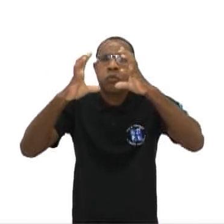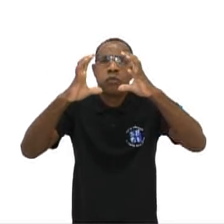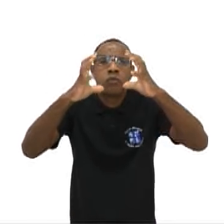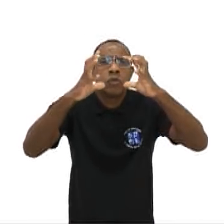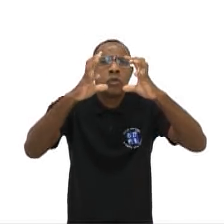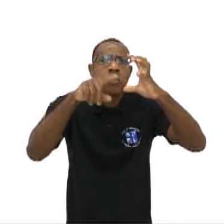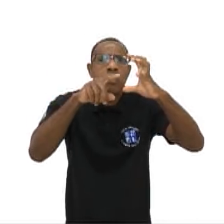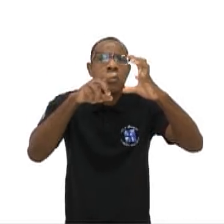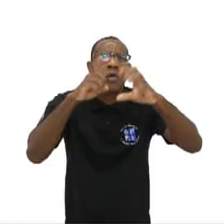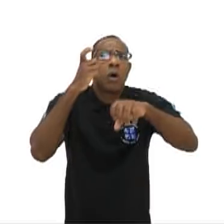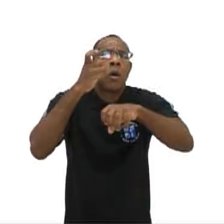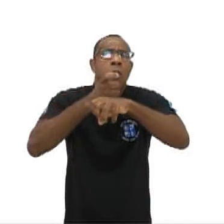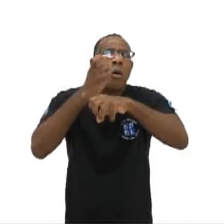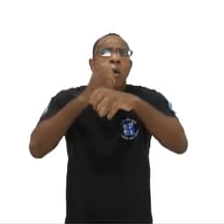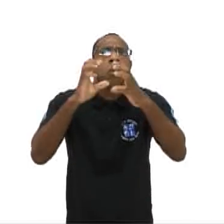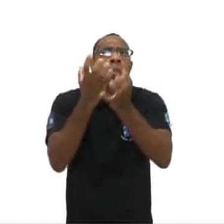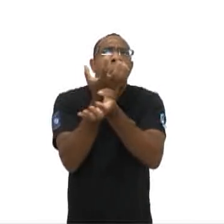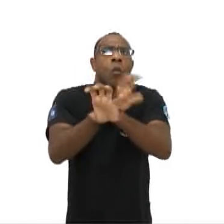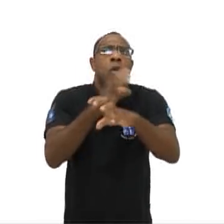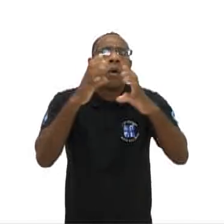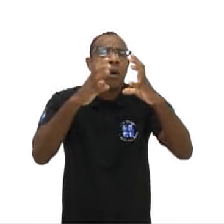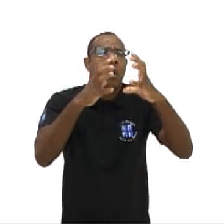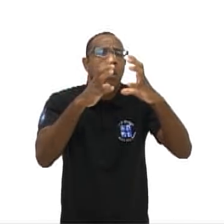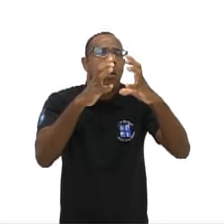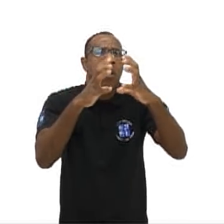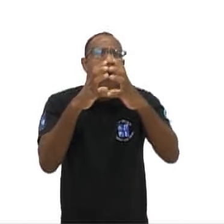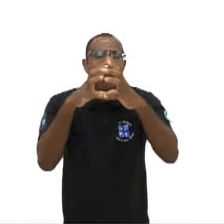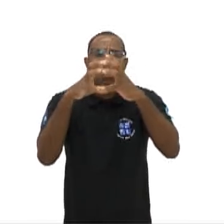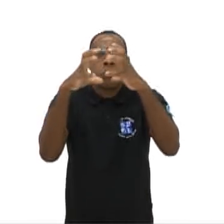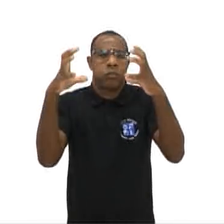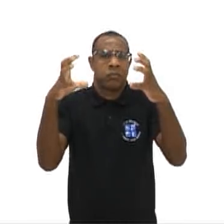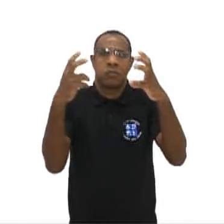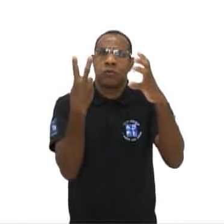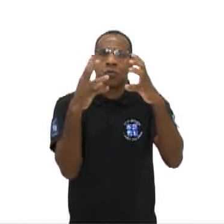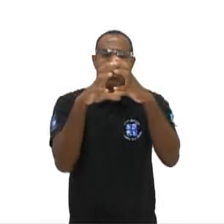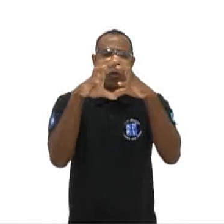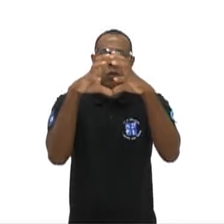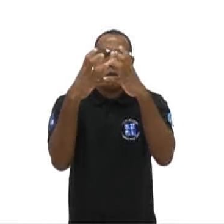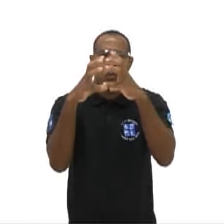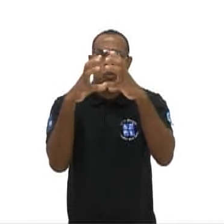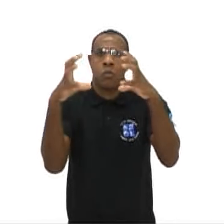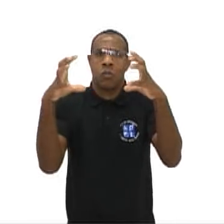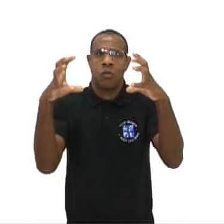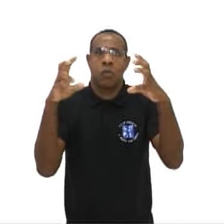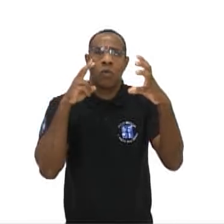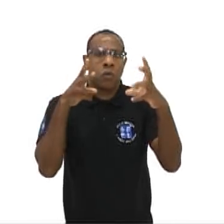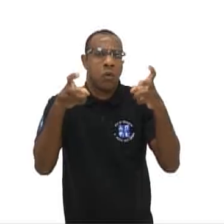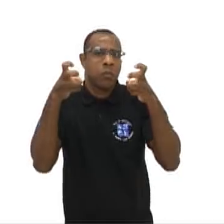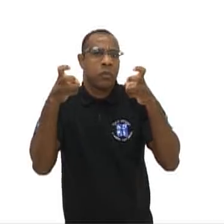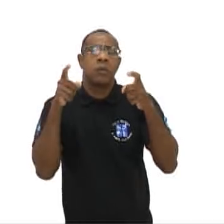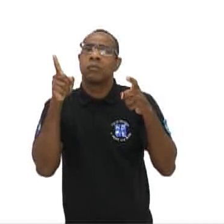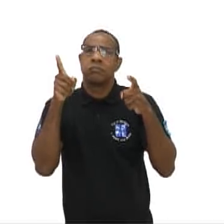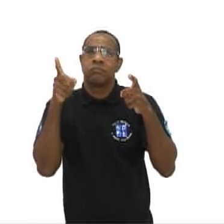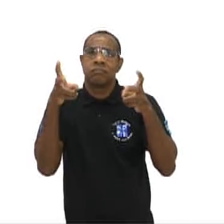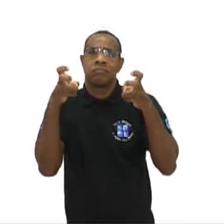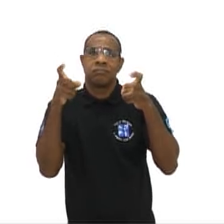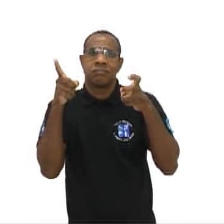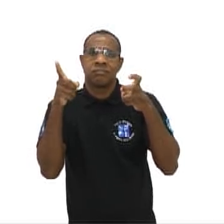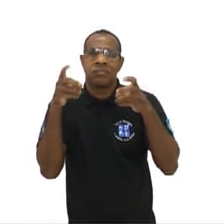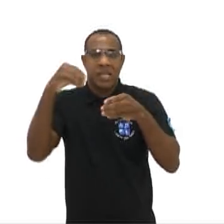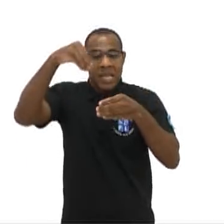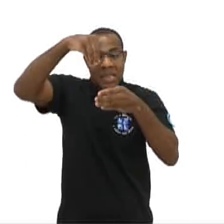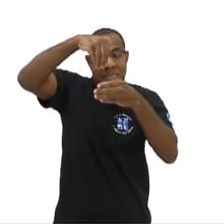onde, com um plano, divide o espelho em duas calotas. Quando se observa a imagem formada na parte